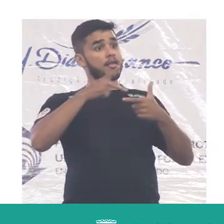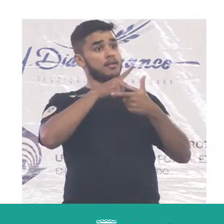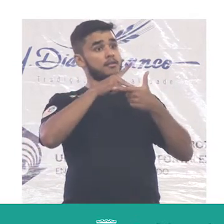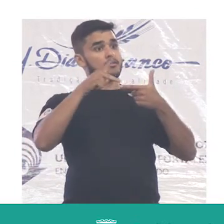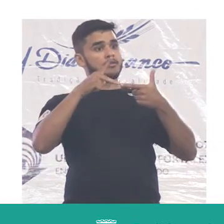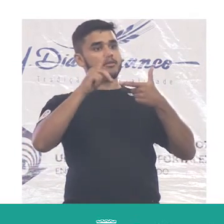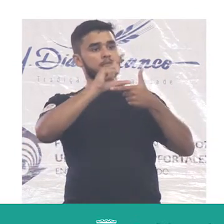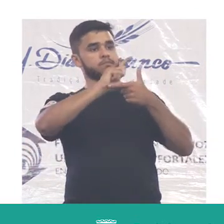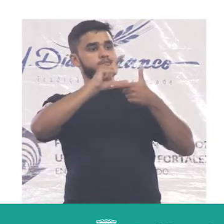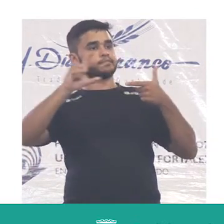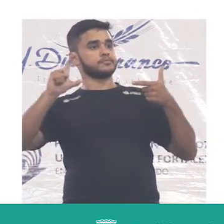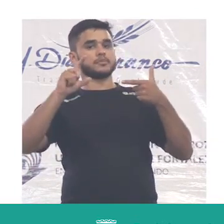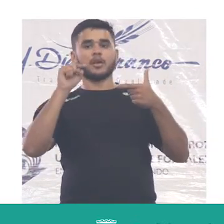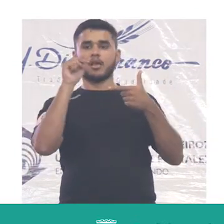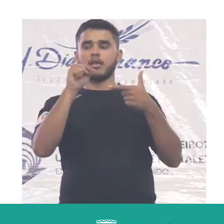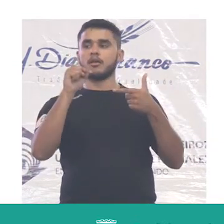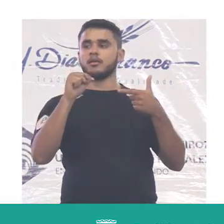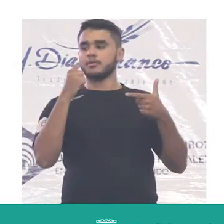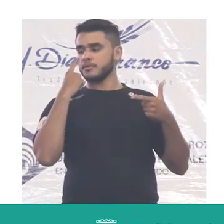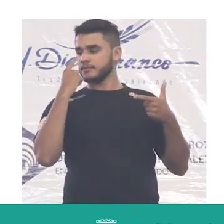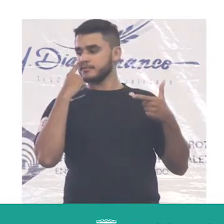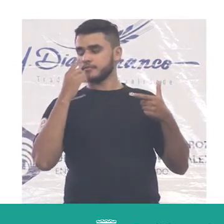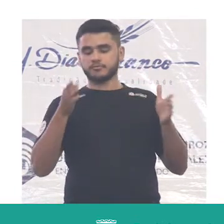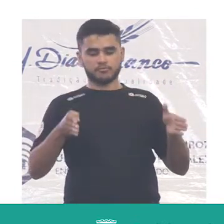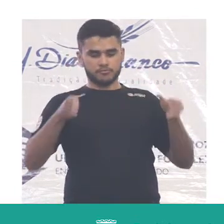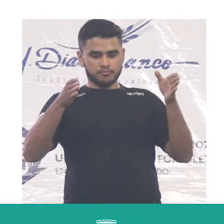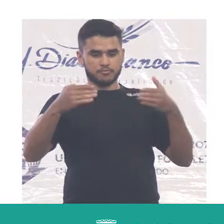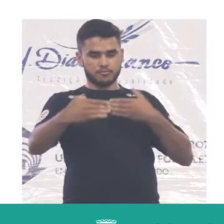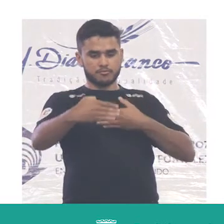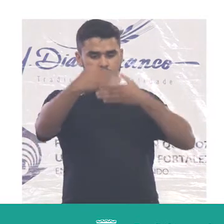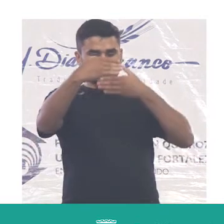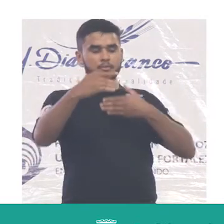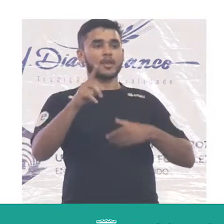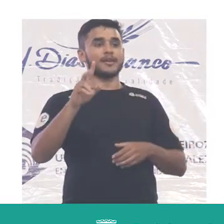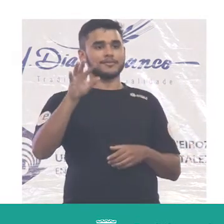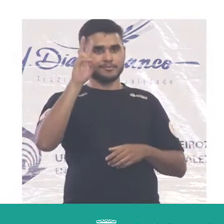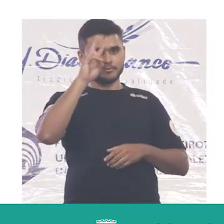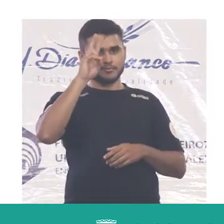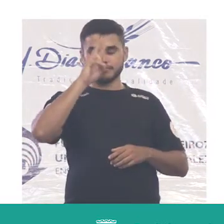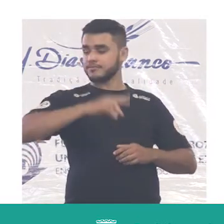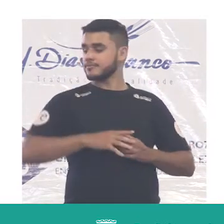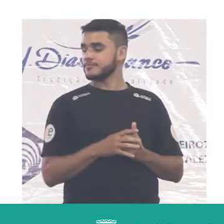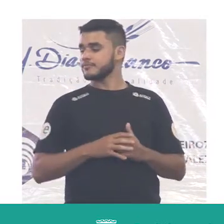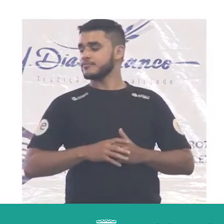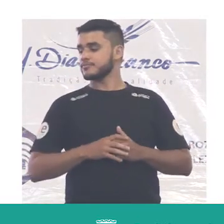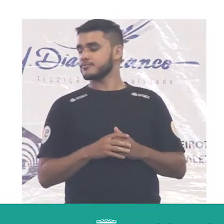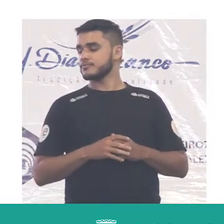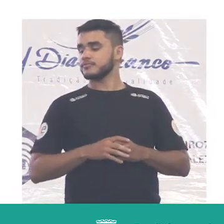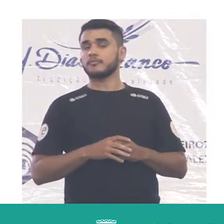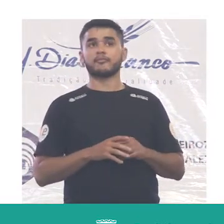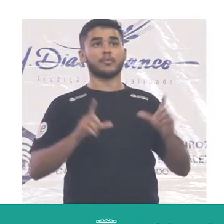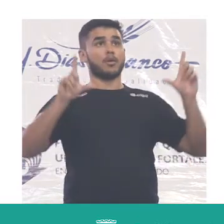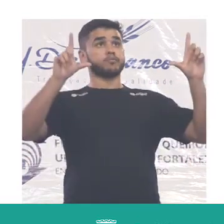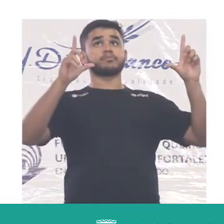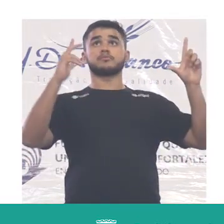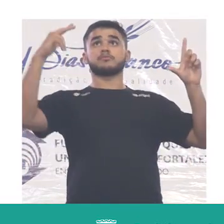essa lateralzinha aí, essa aba virando de face lateral. Ele pergunta qual o